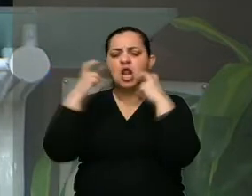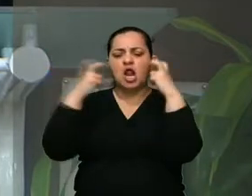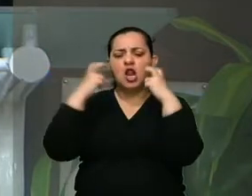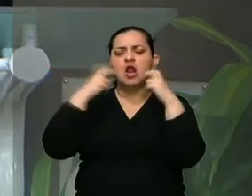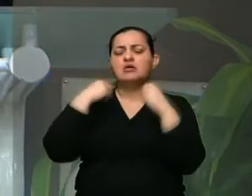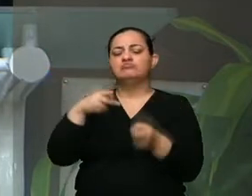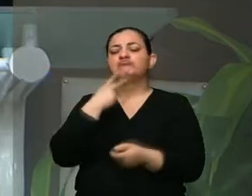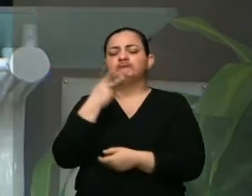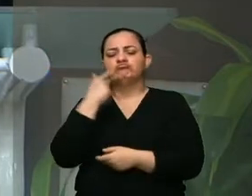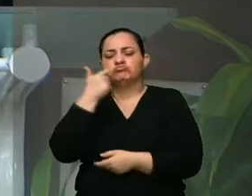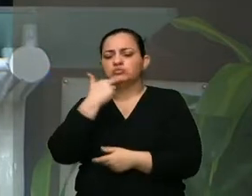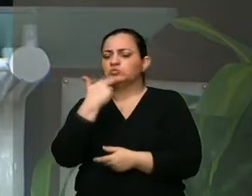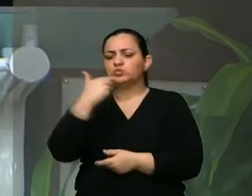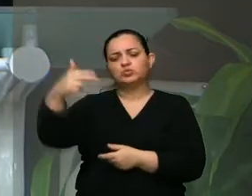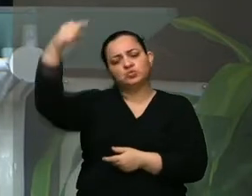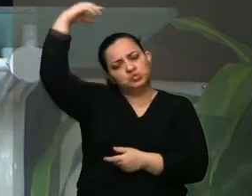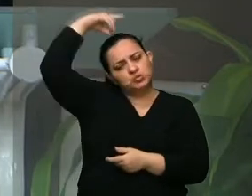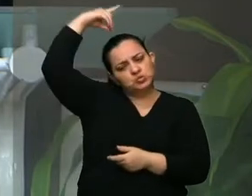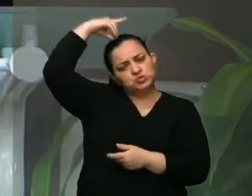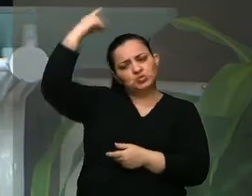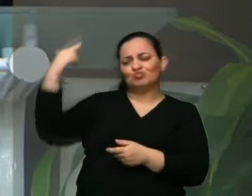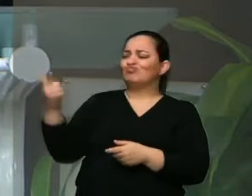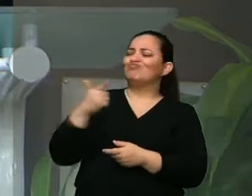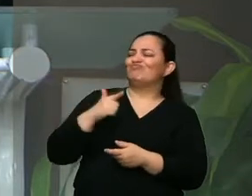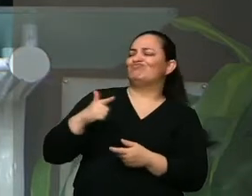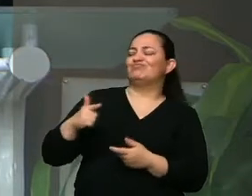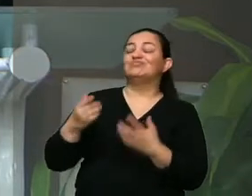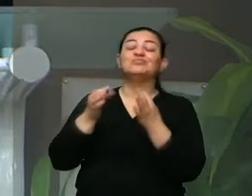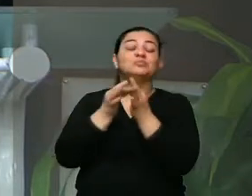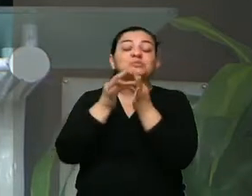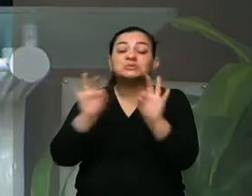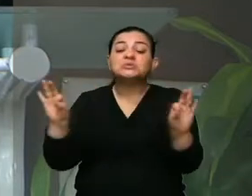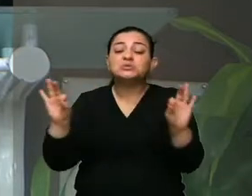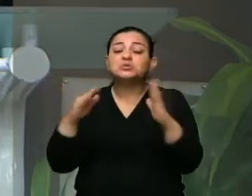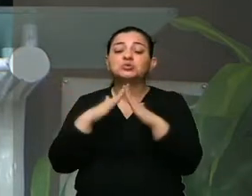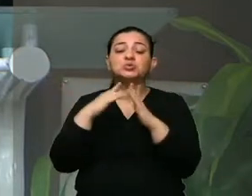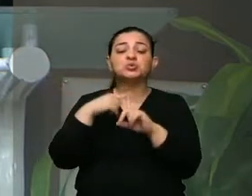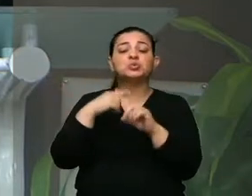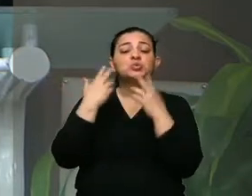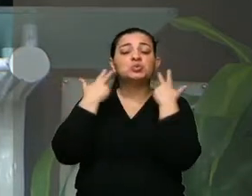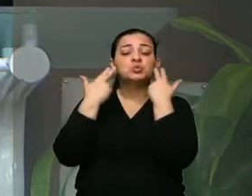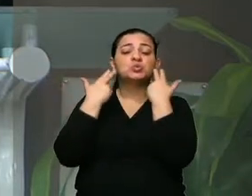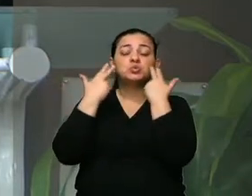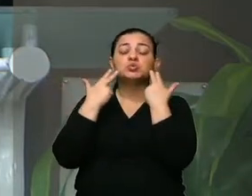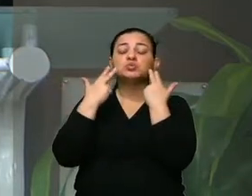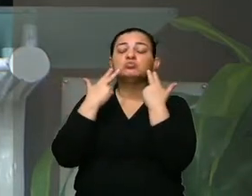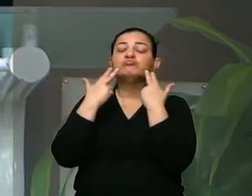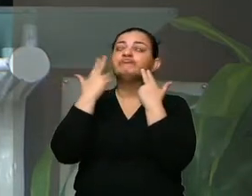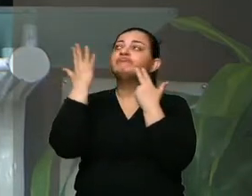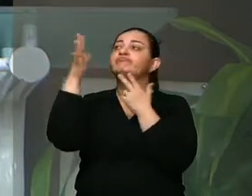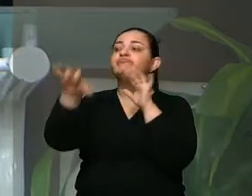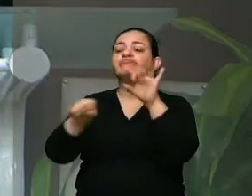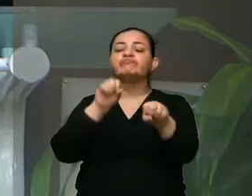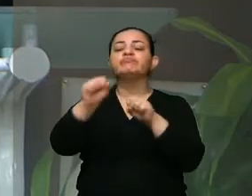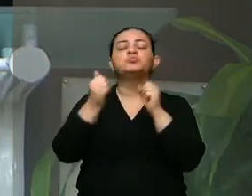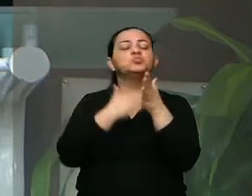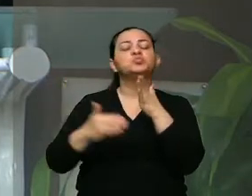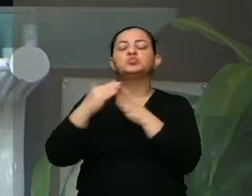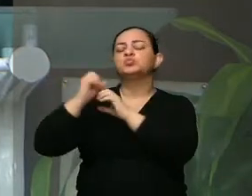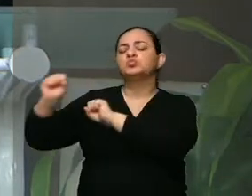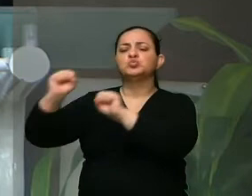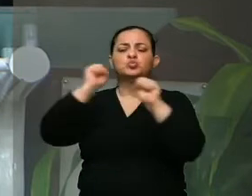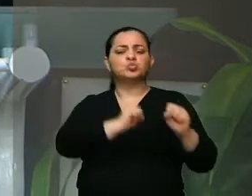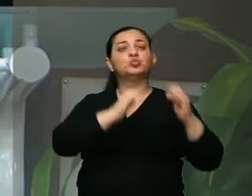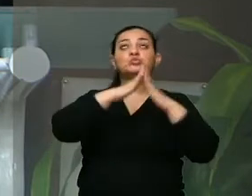línguas e dons sejamos simplesmente uma igreja tomaram toda a glória do poder na igreja